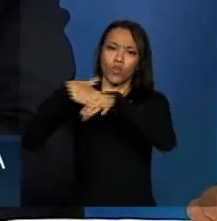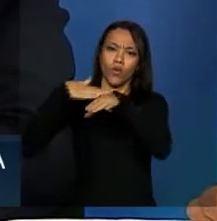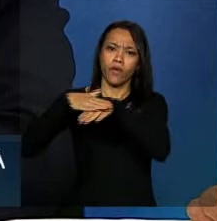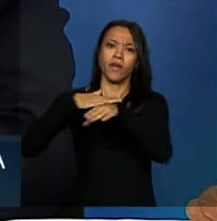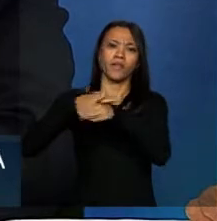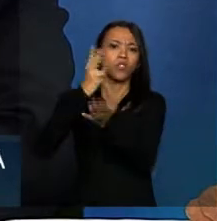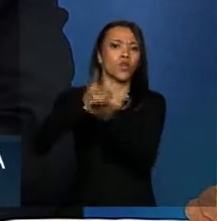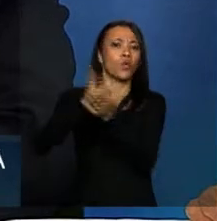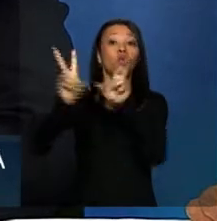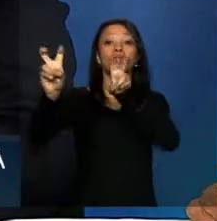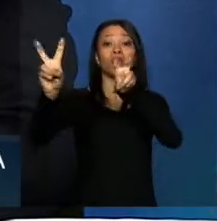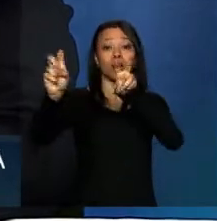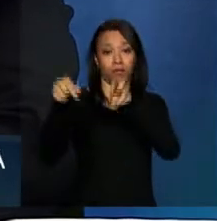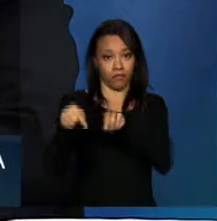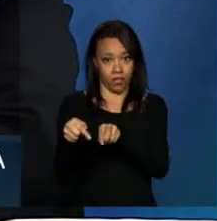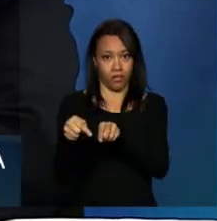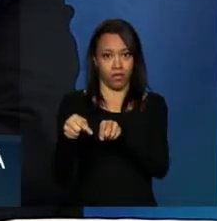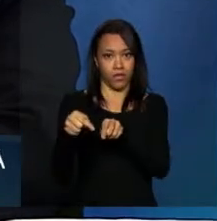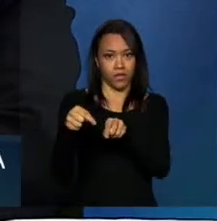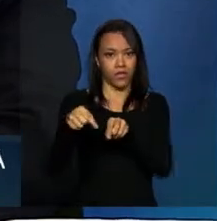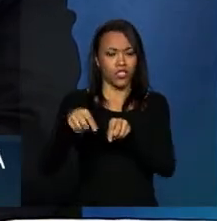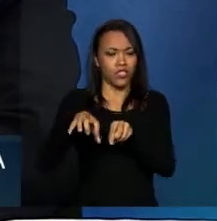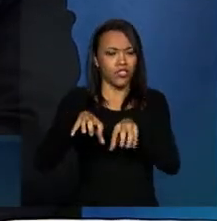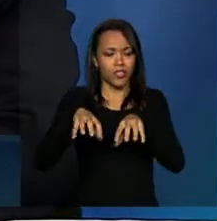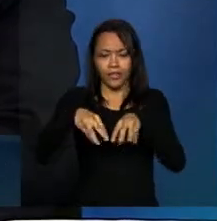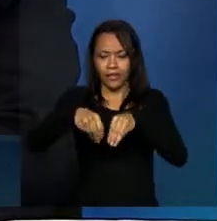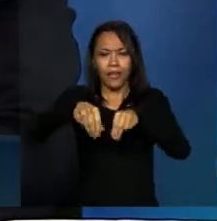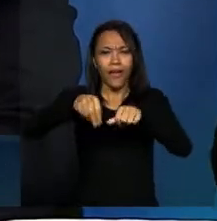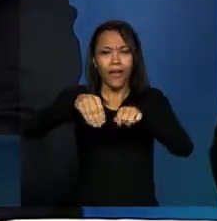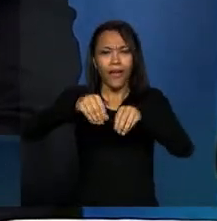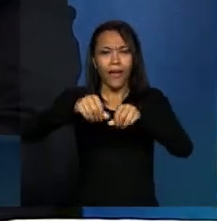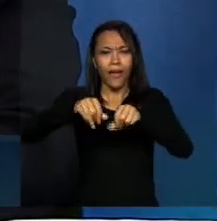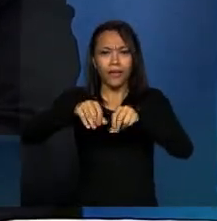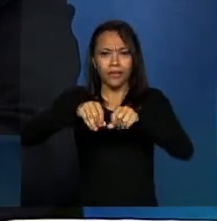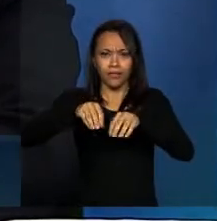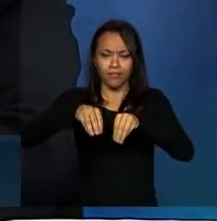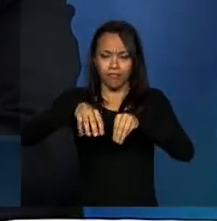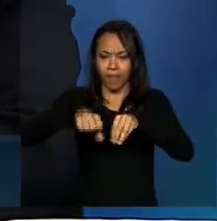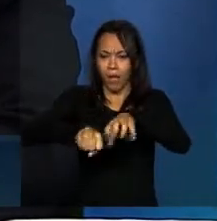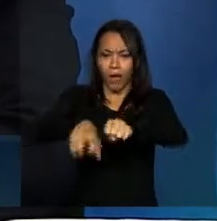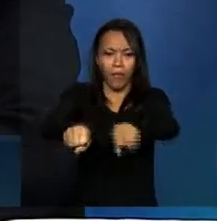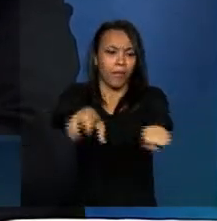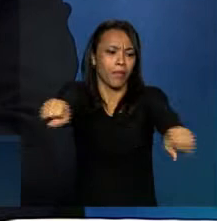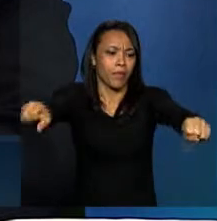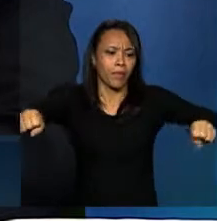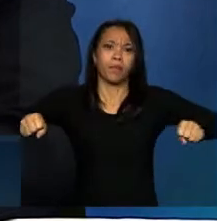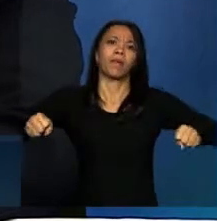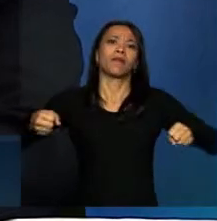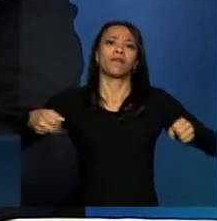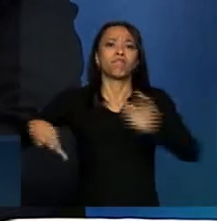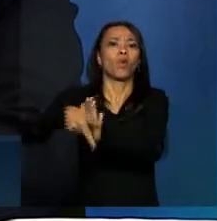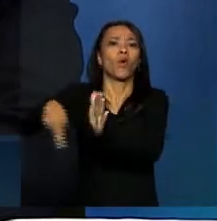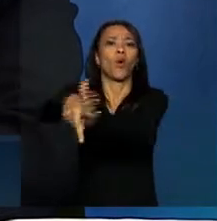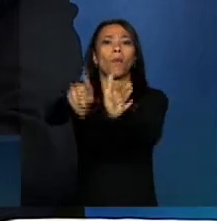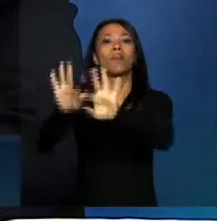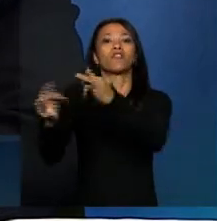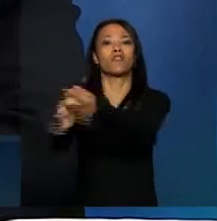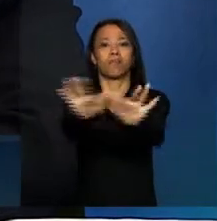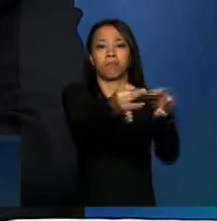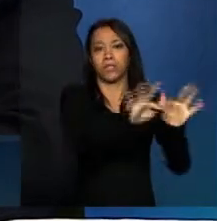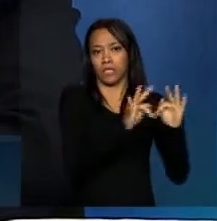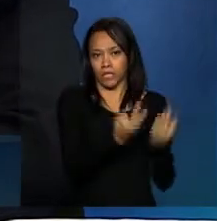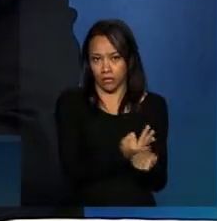no Brasil, sabe? Da regularização fundiária, de um grande programa mais claro